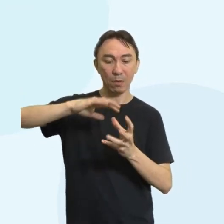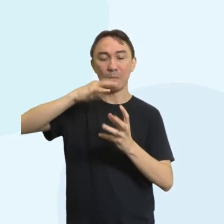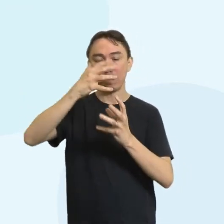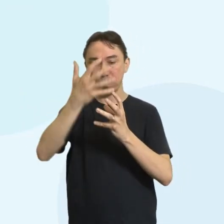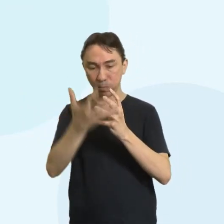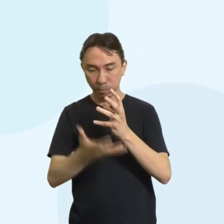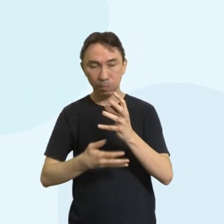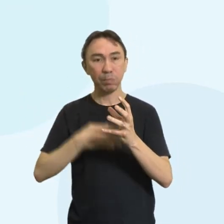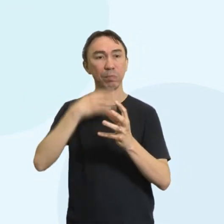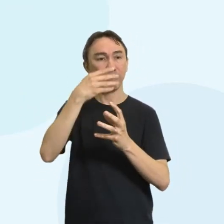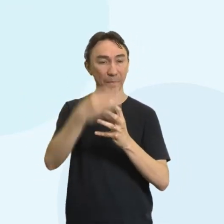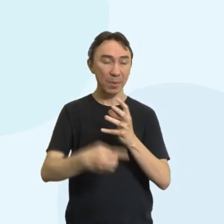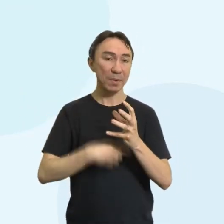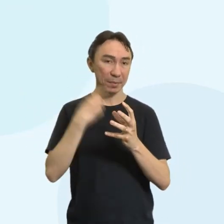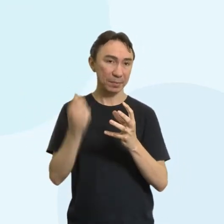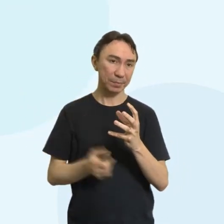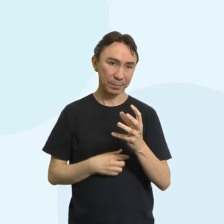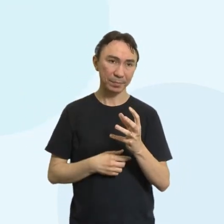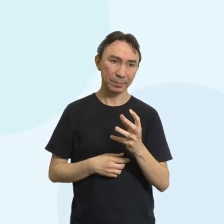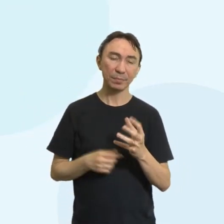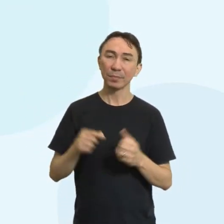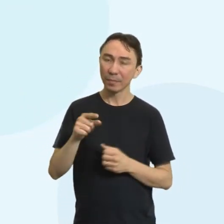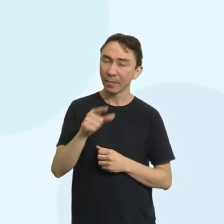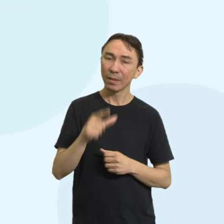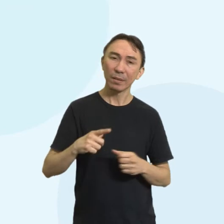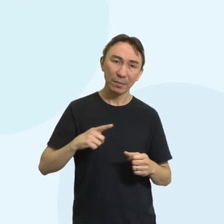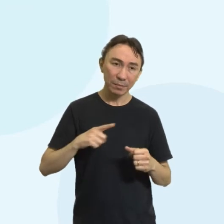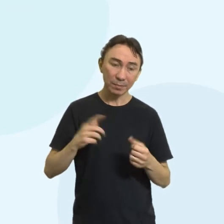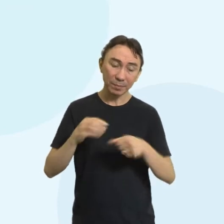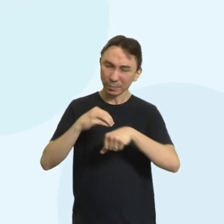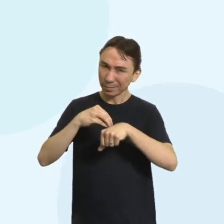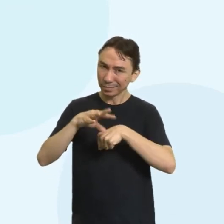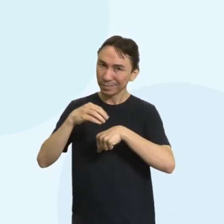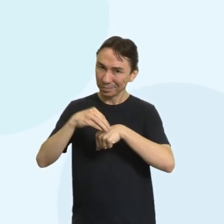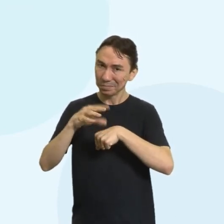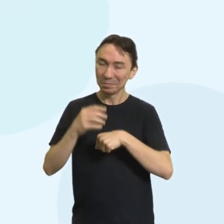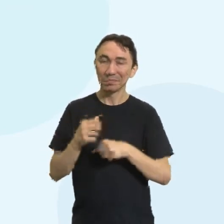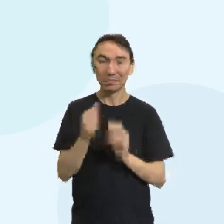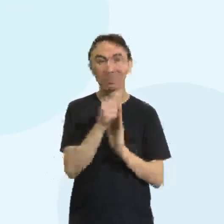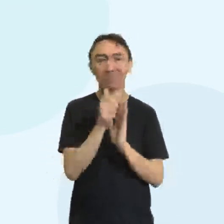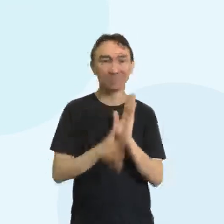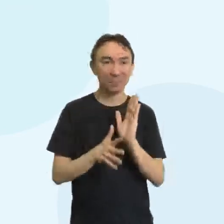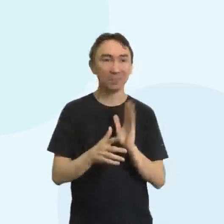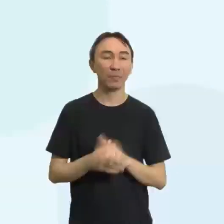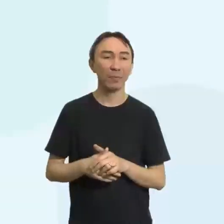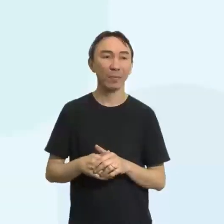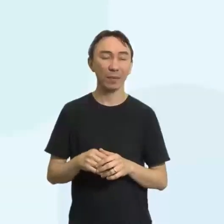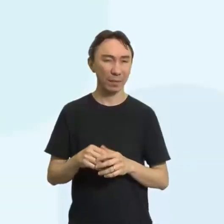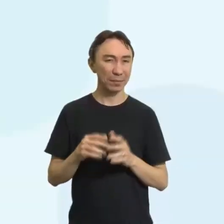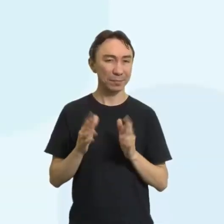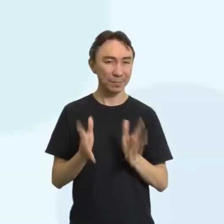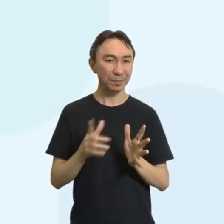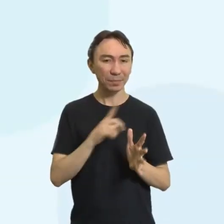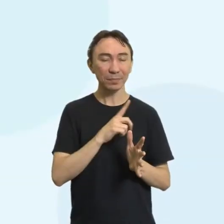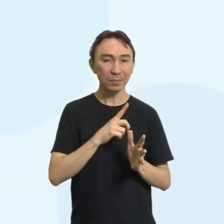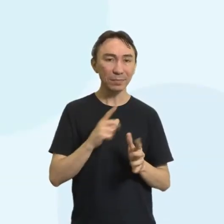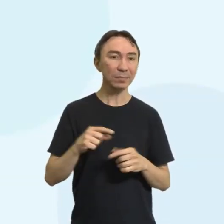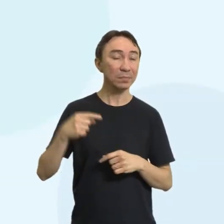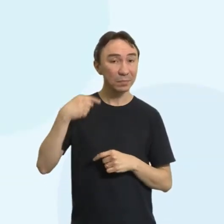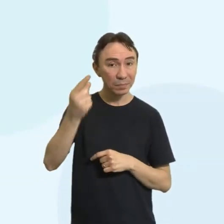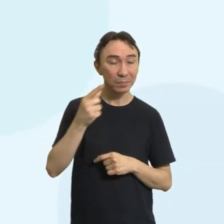atividade feita pelo nosso grupo, como vocês podem ver no próximo slide, ela envolve a situação